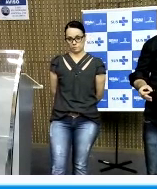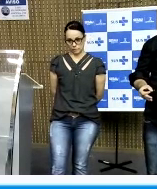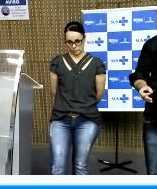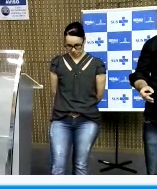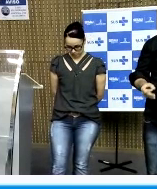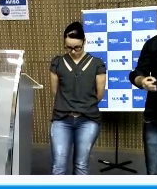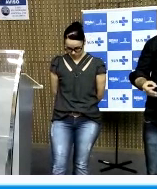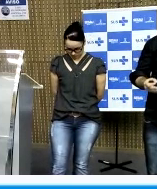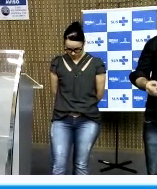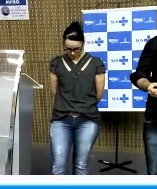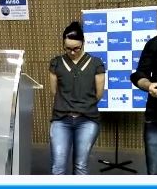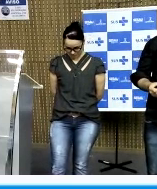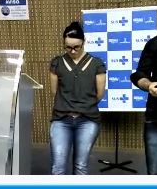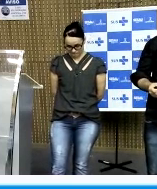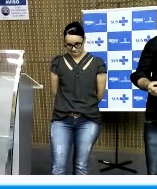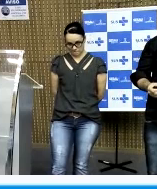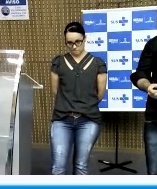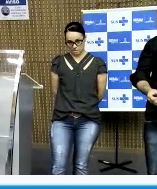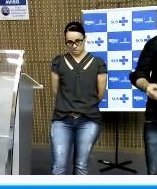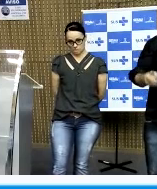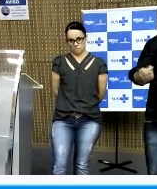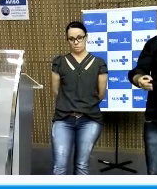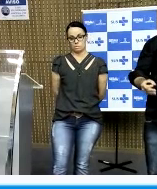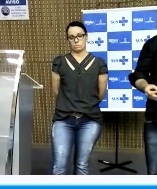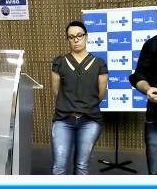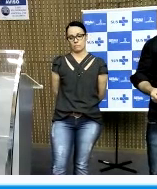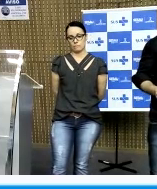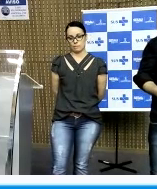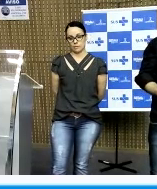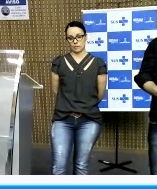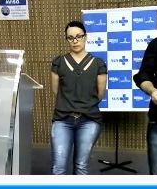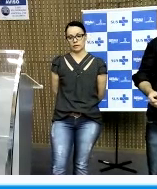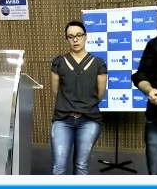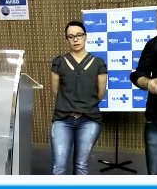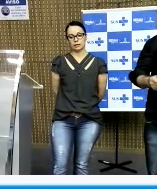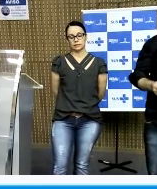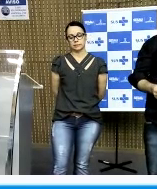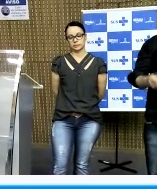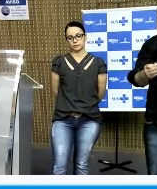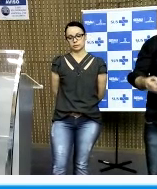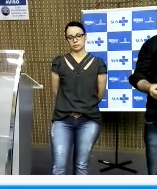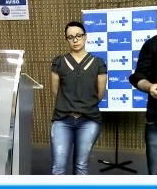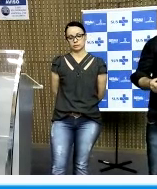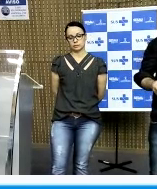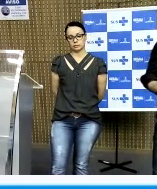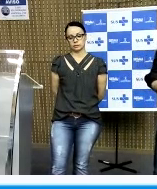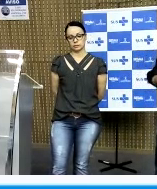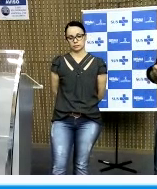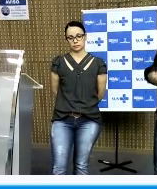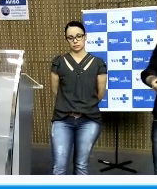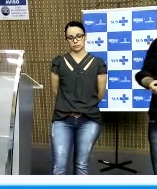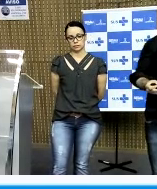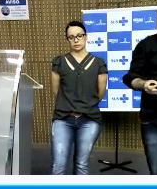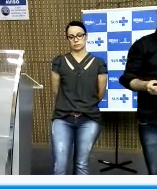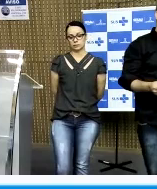e 2021. A consulta médica, essa população, está em 2,3% em 2020 e 1%